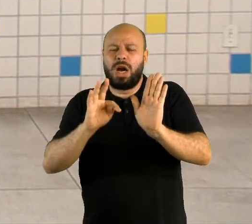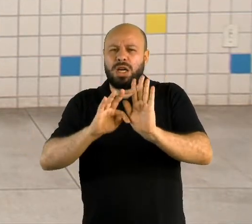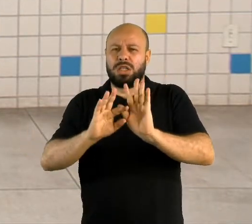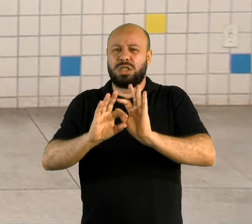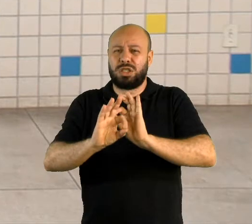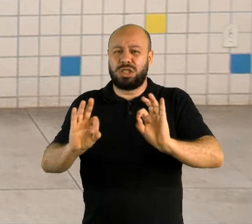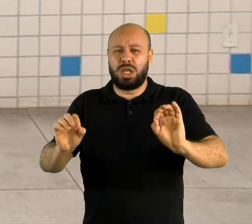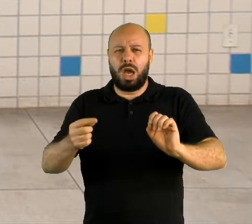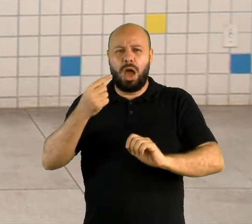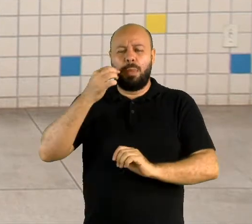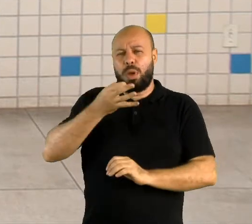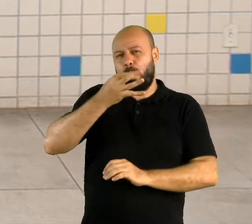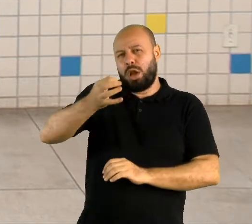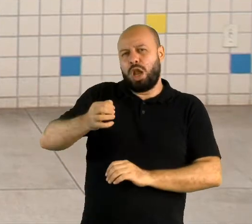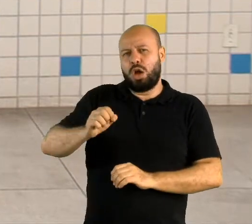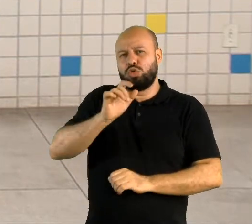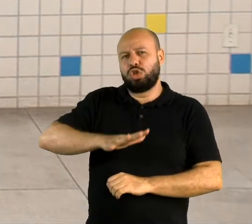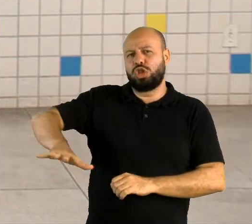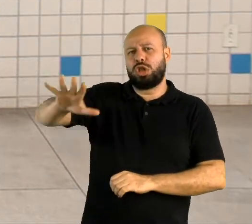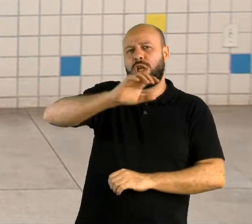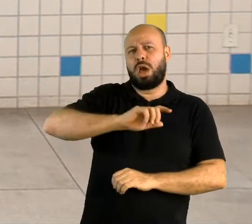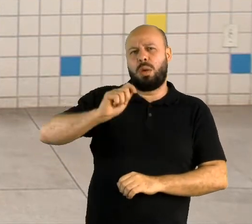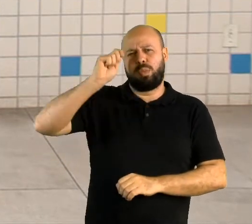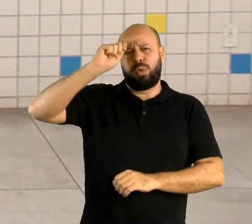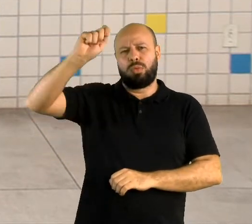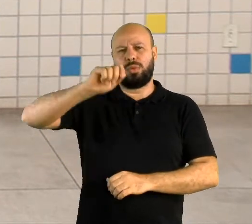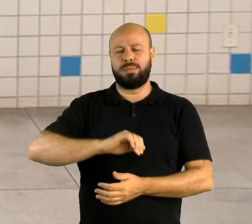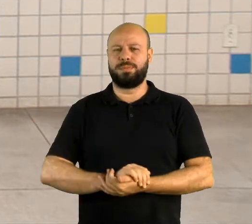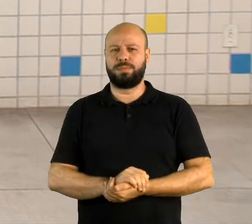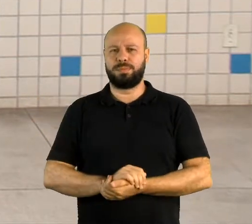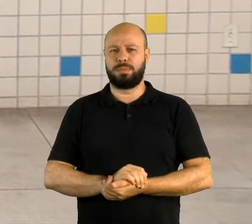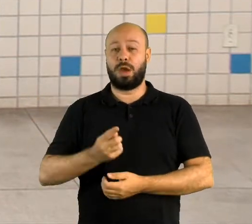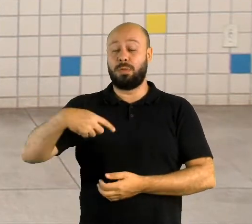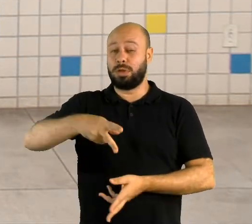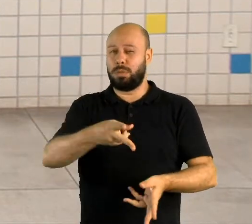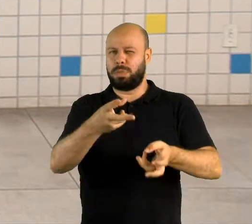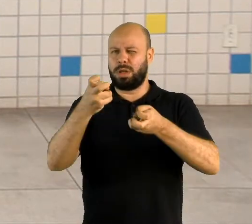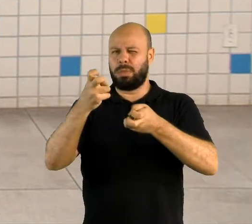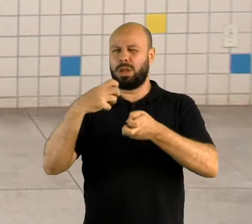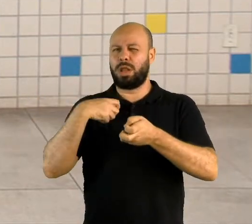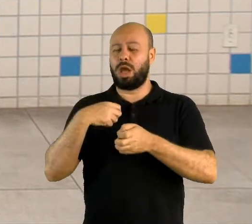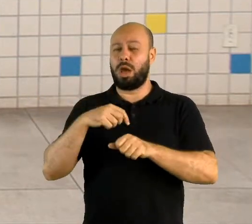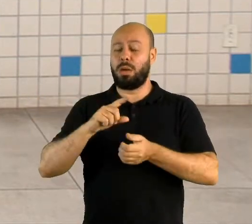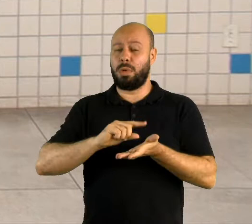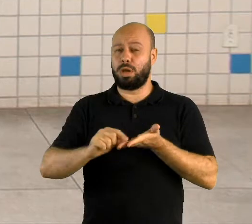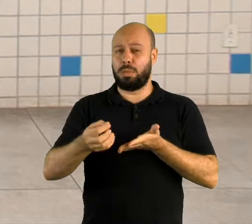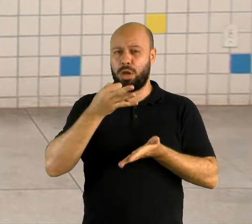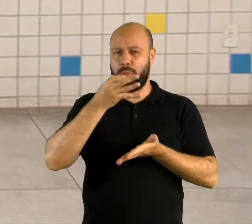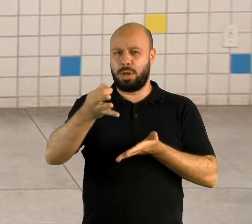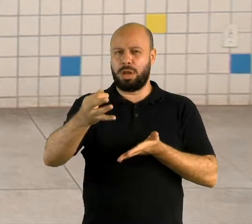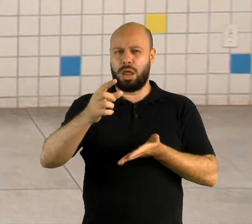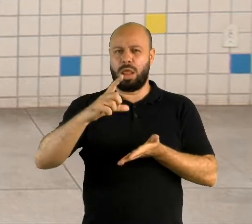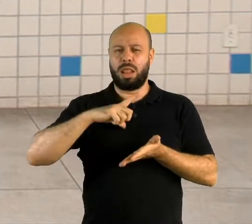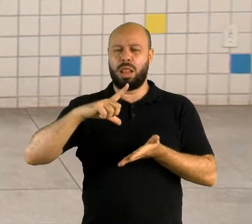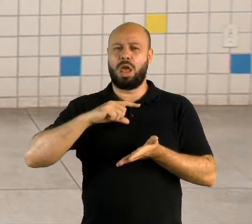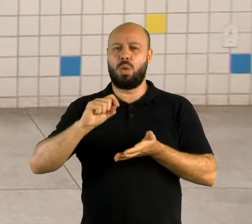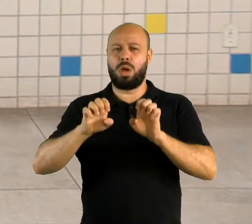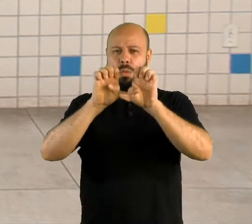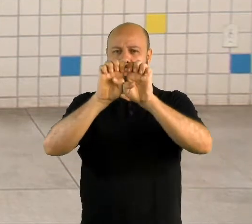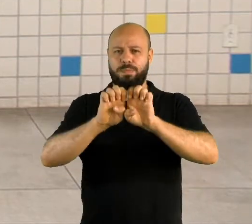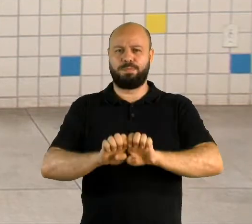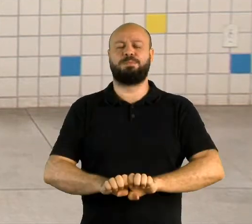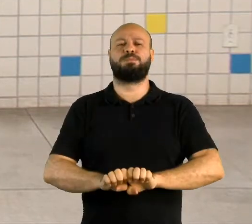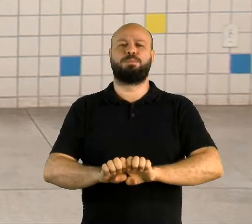da opinião do autor. Então, vocês observem que o artigo de opinião, ele tem a